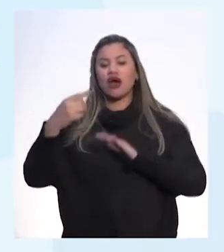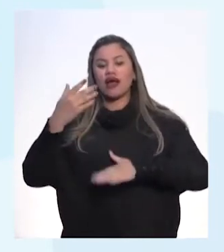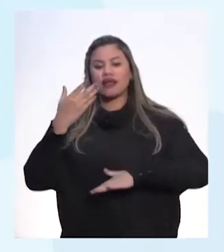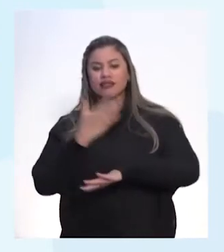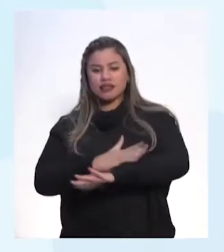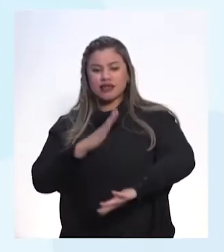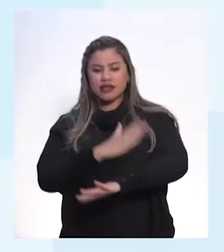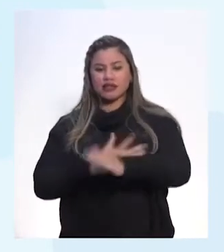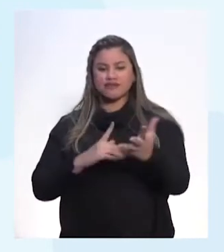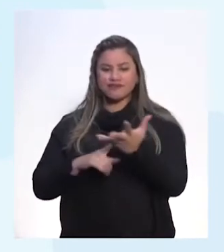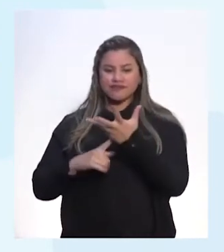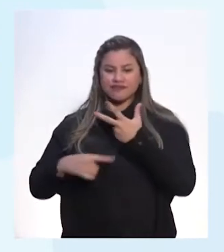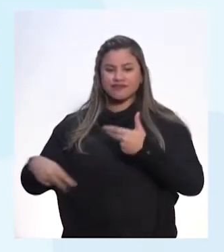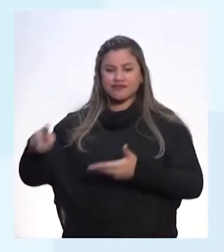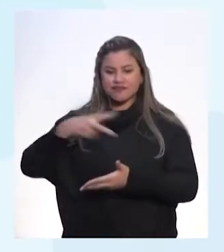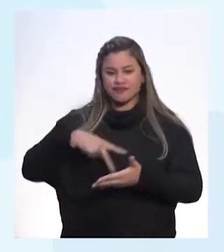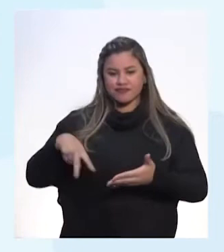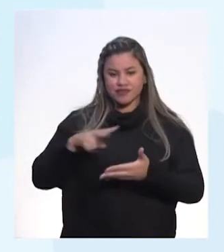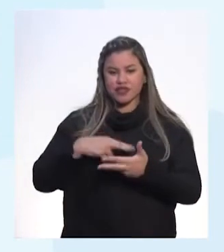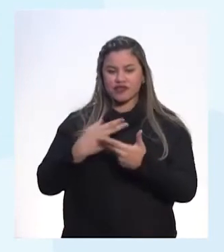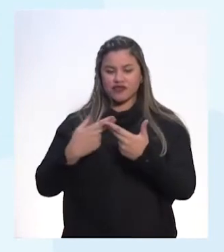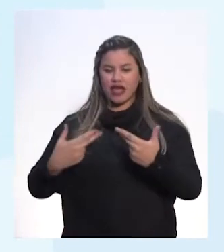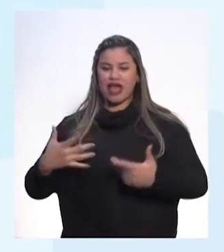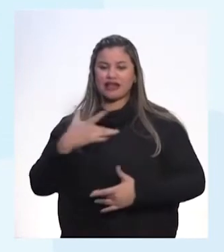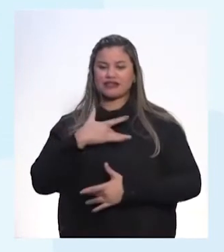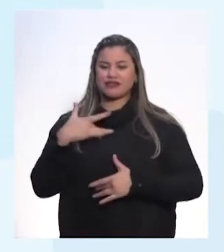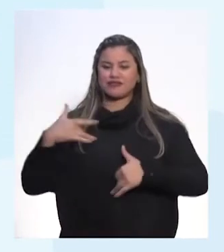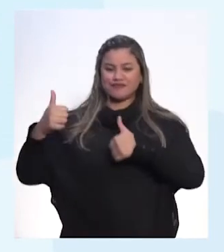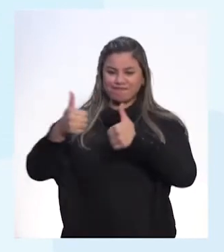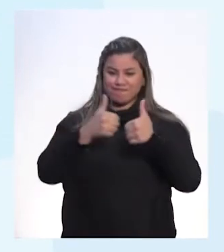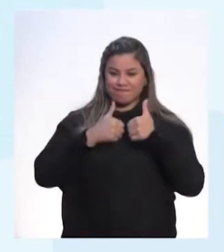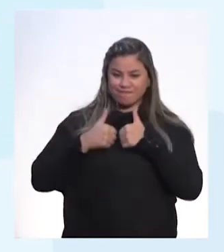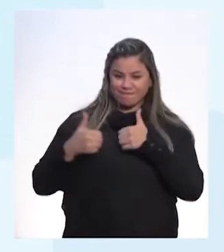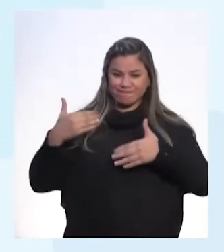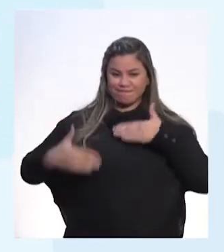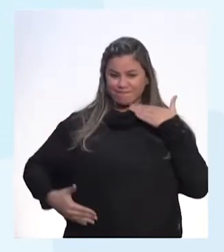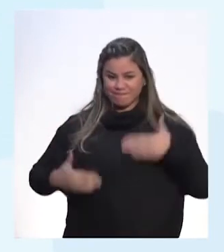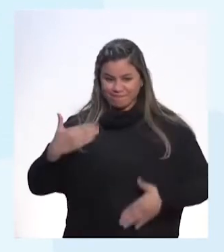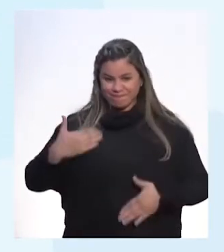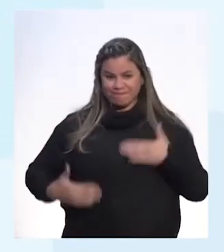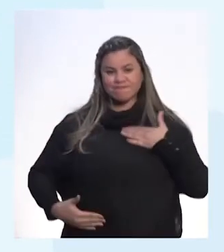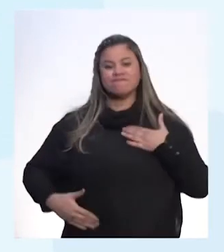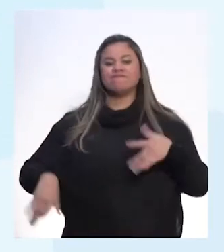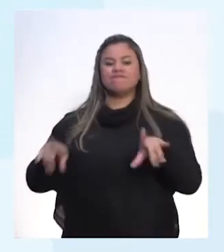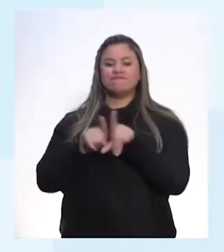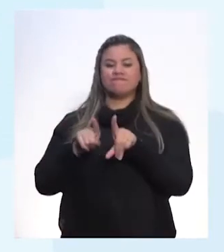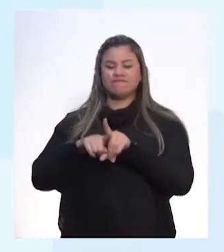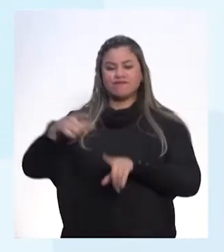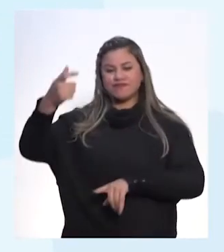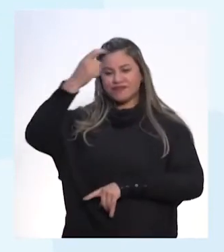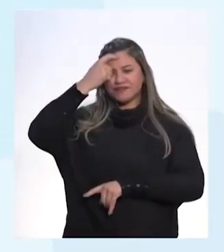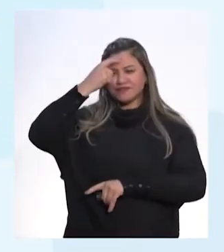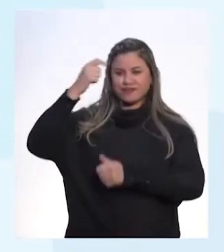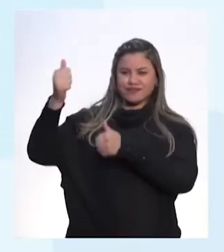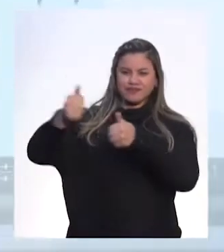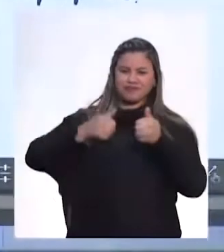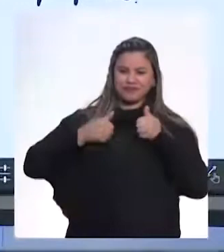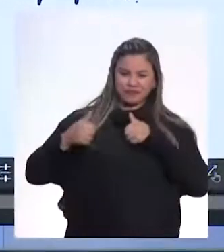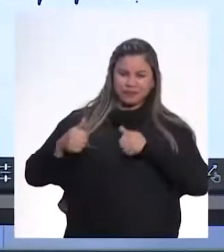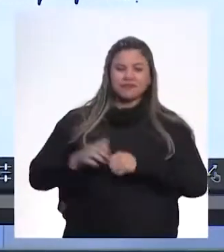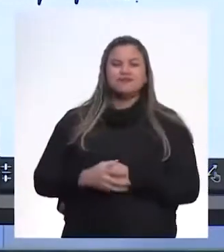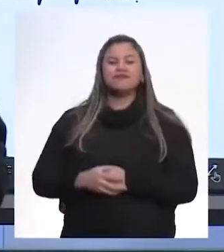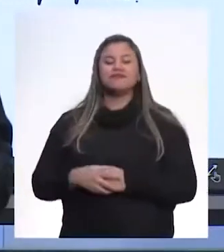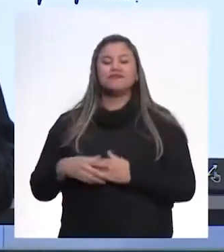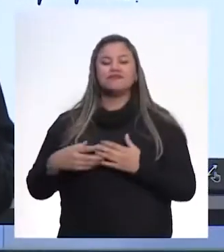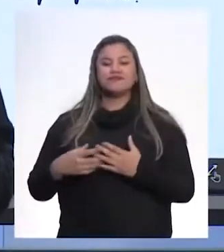modalidade artística que oferece inúmeros benefícios, tanto à saúde física, por meio do condicionamento do corpo, quanto à saúde mental. Então, gente, né,